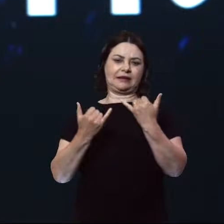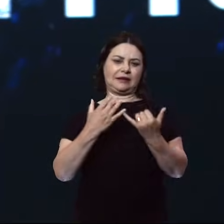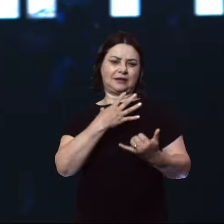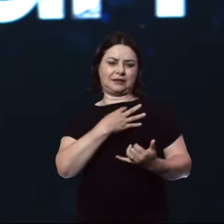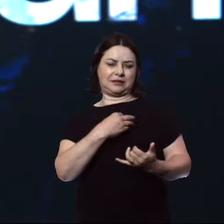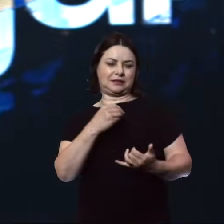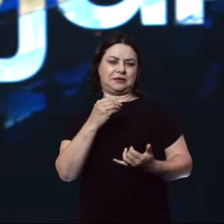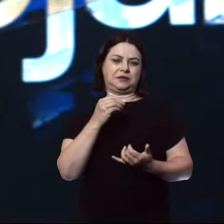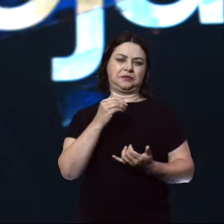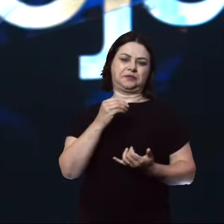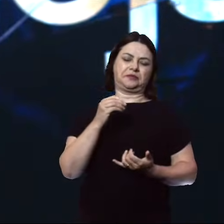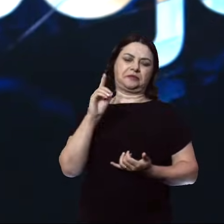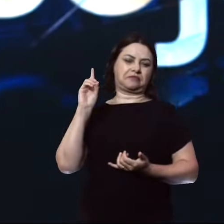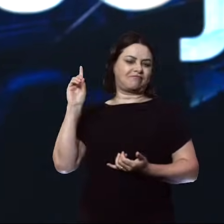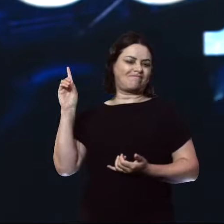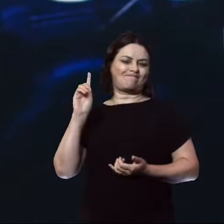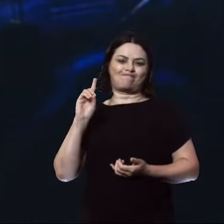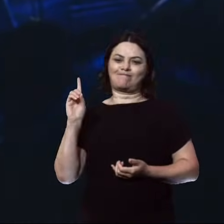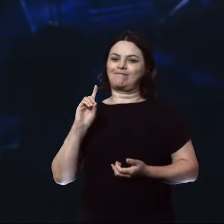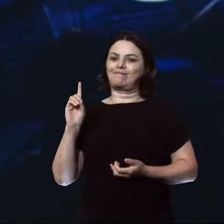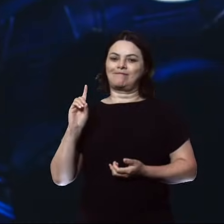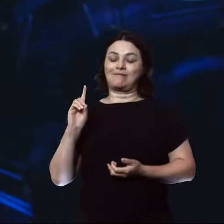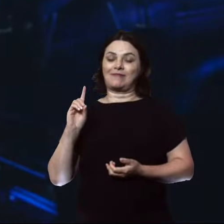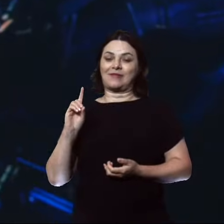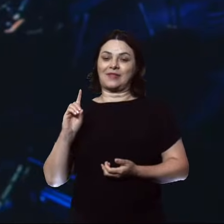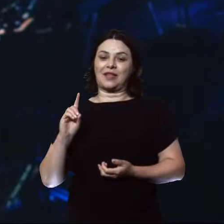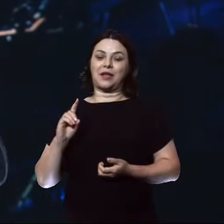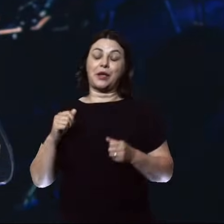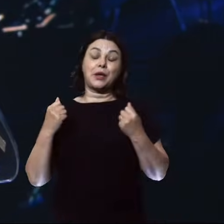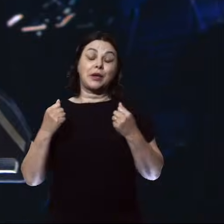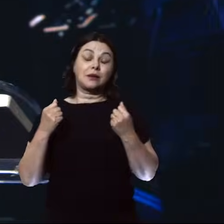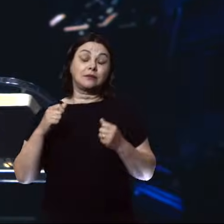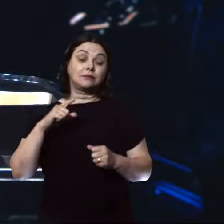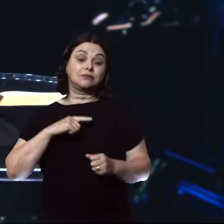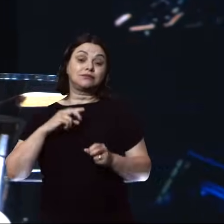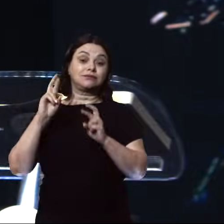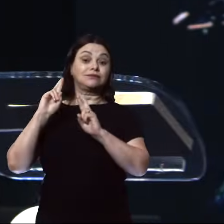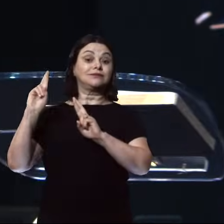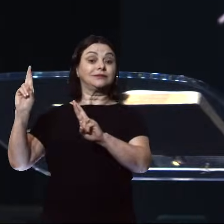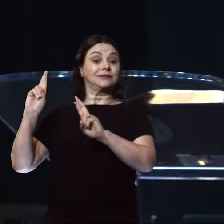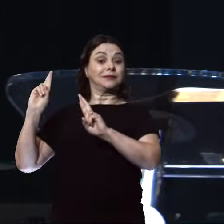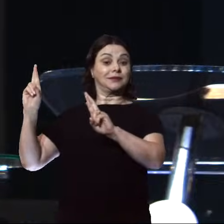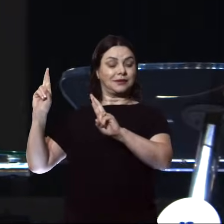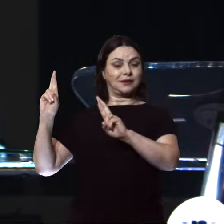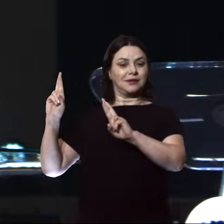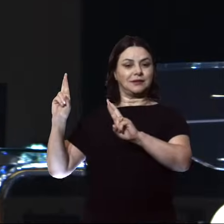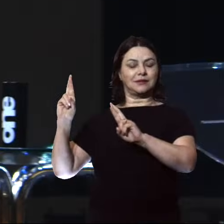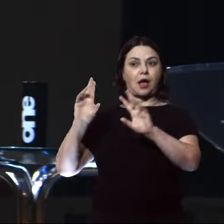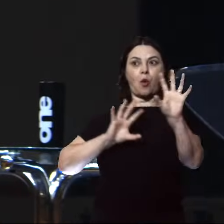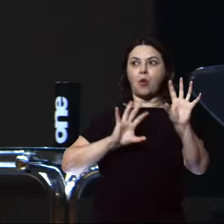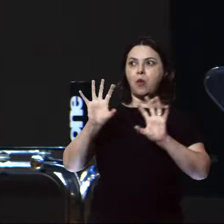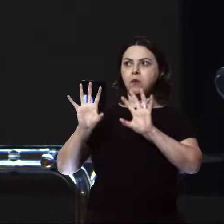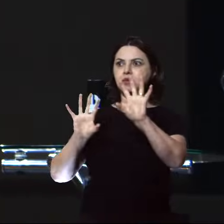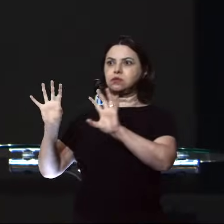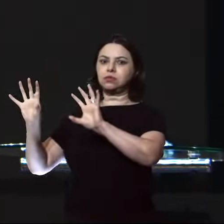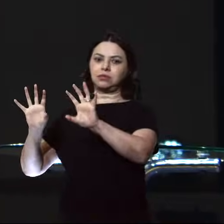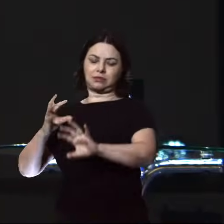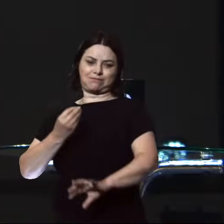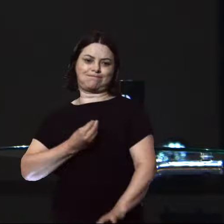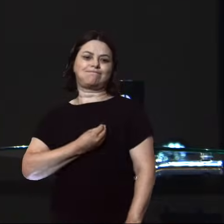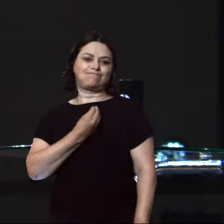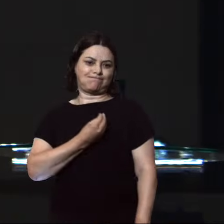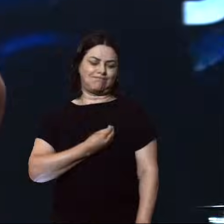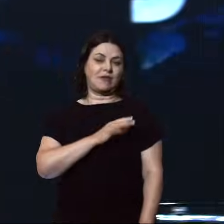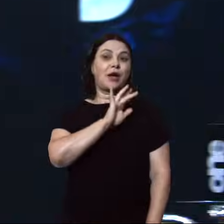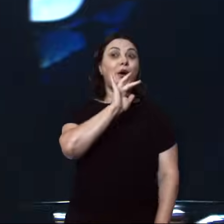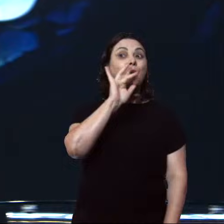esperança própria, só para si, mas essa esperança precisa apontar para fora, e precisa alcançar outras vidas, precisa tocar as pessoas